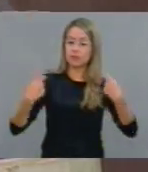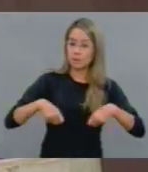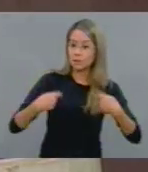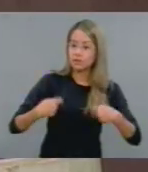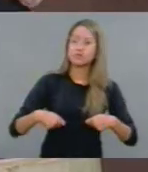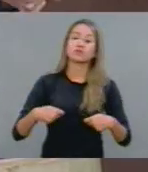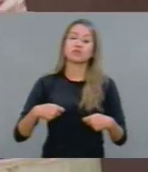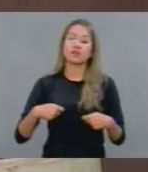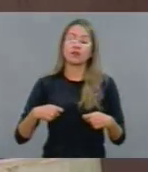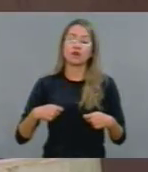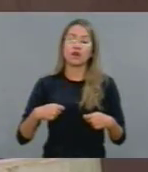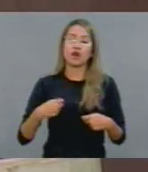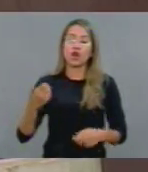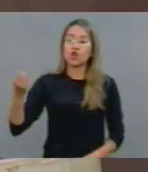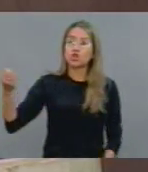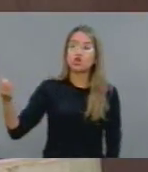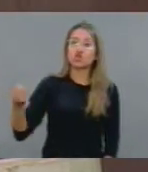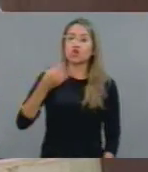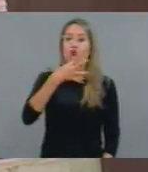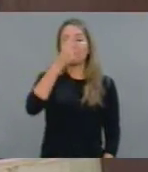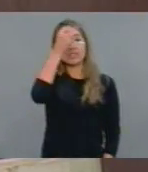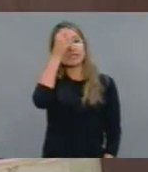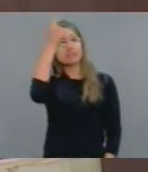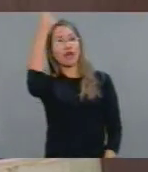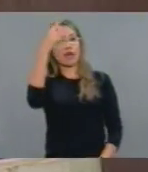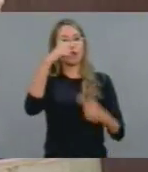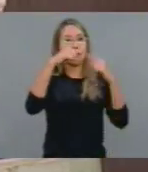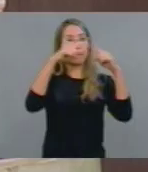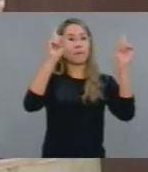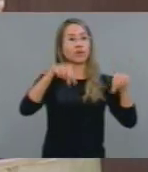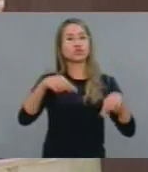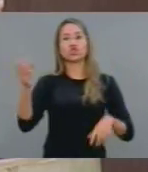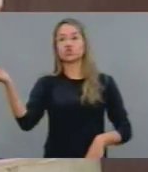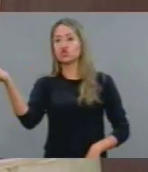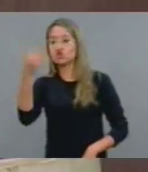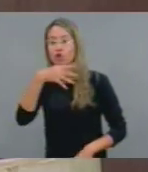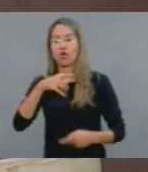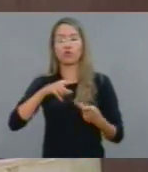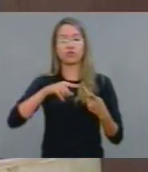terceiro campo, é esse o nosso desafio, que,